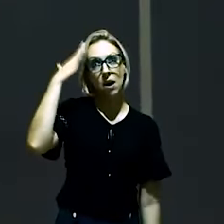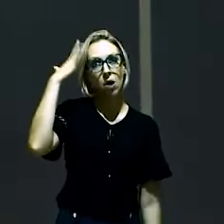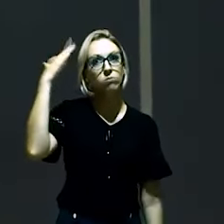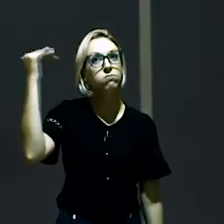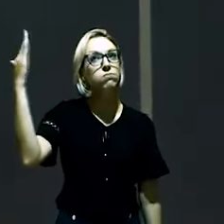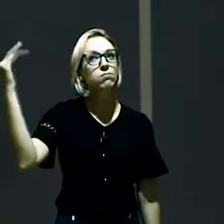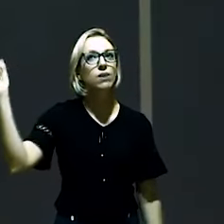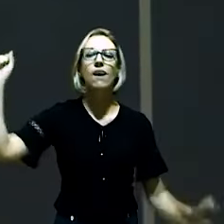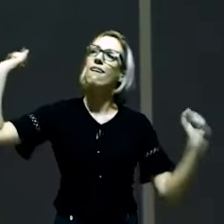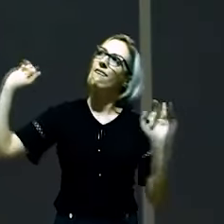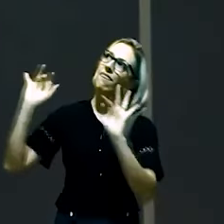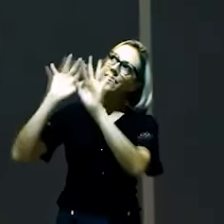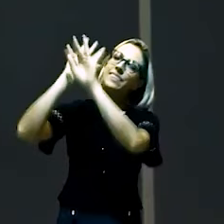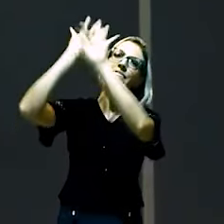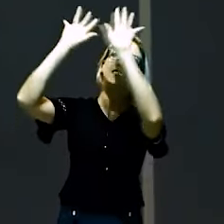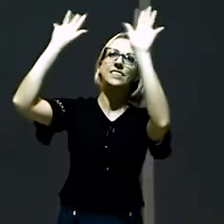glória,